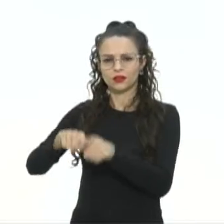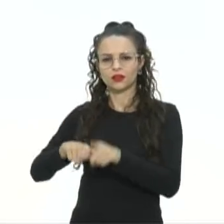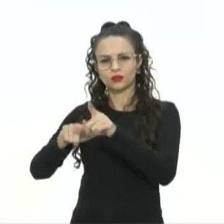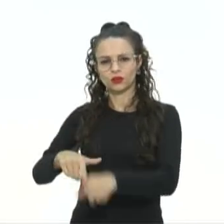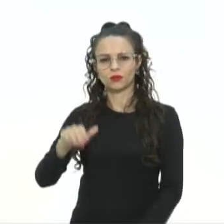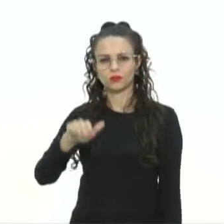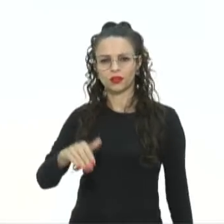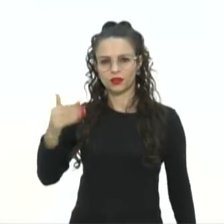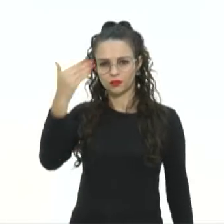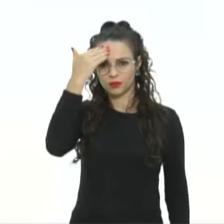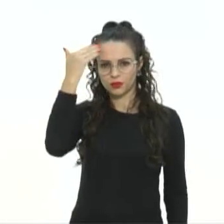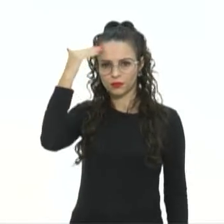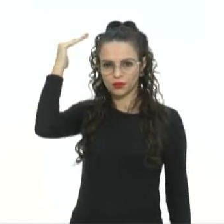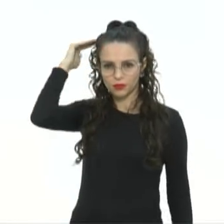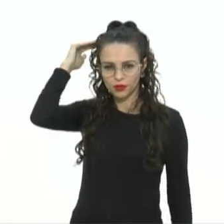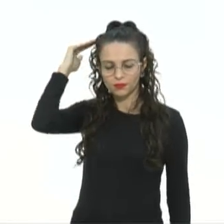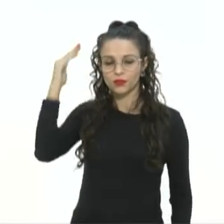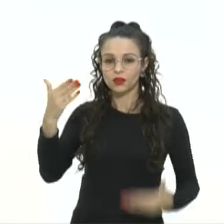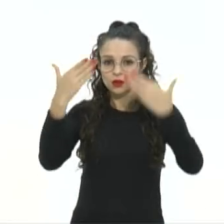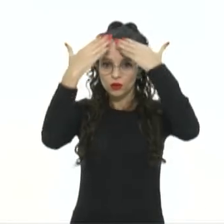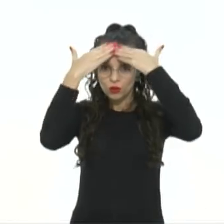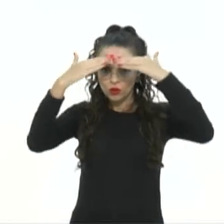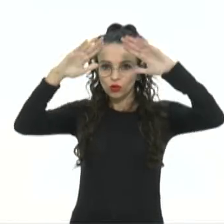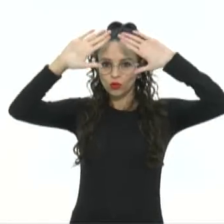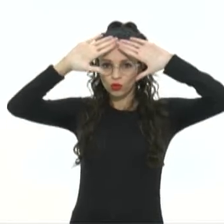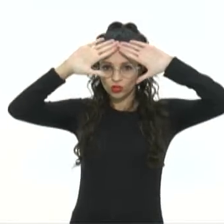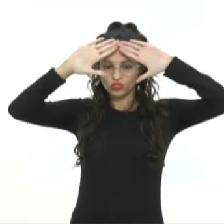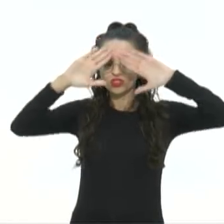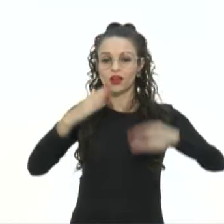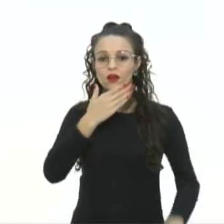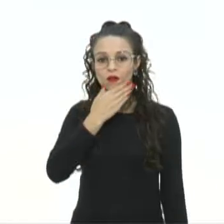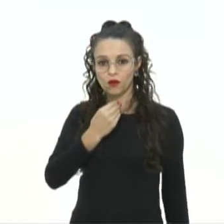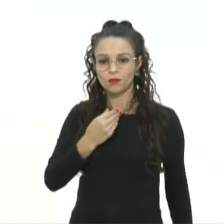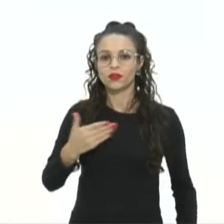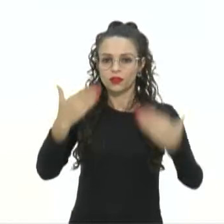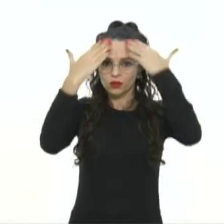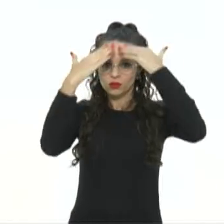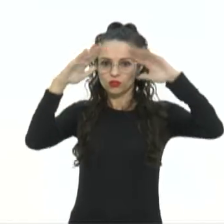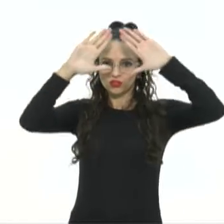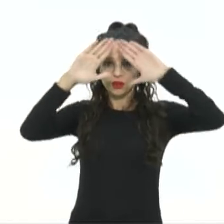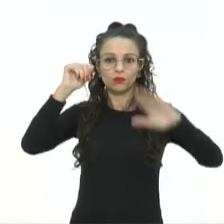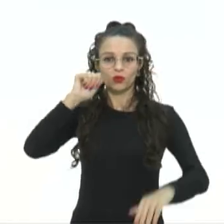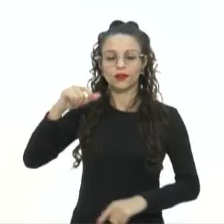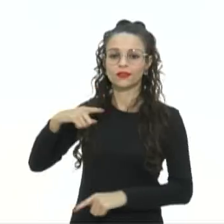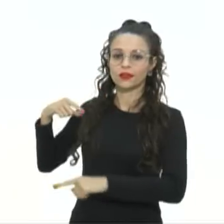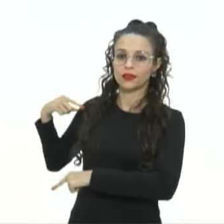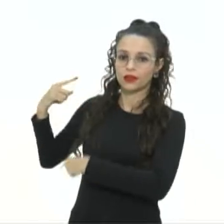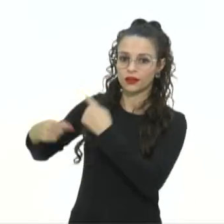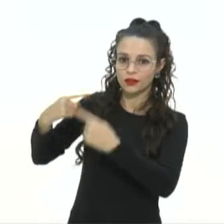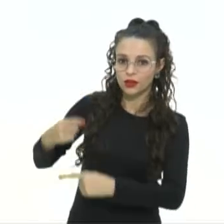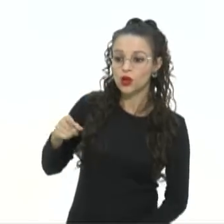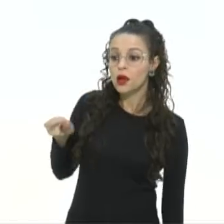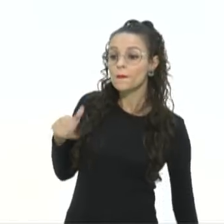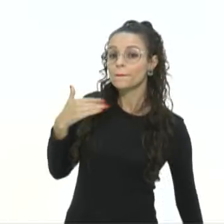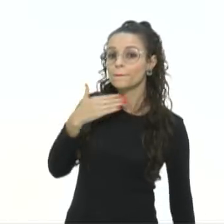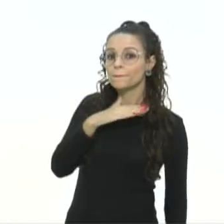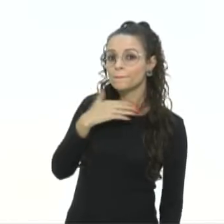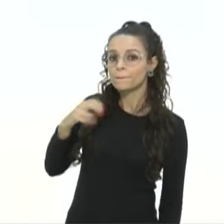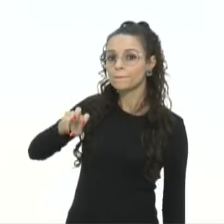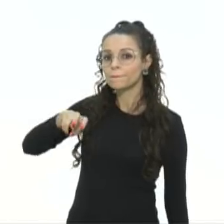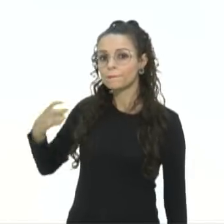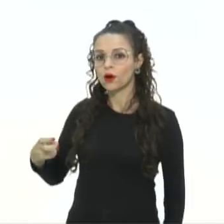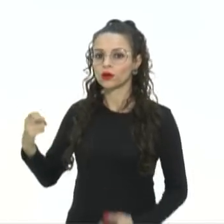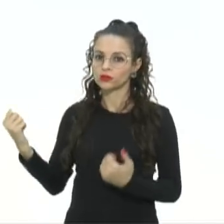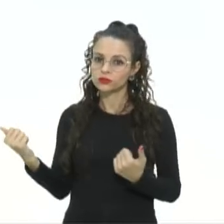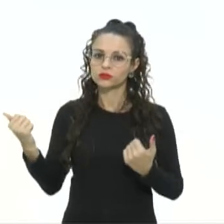os babalorixás, homens, os asiolorixás, mulheres, têm seus herdeiros. Quando morrem, esses herdeiros